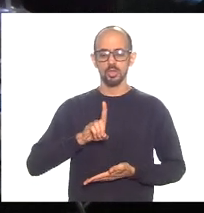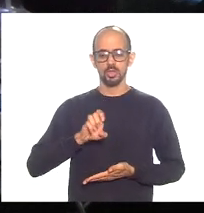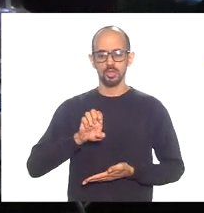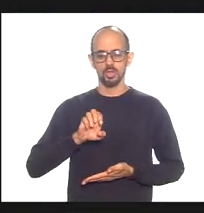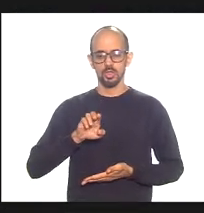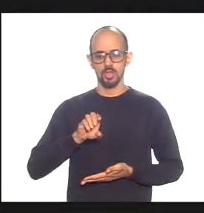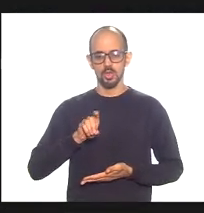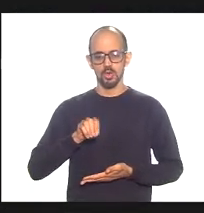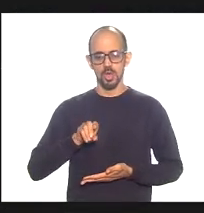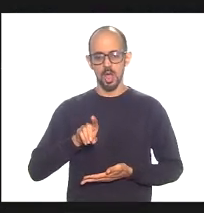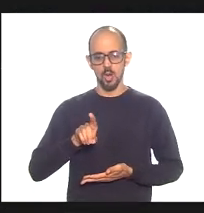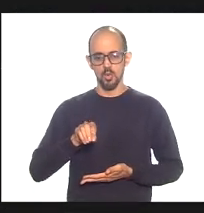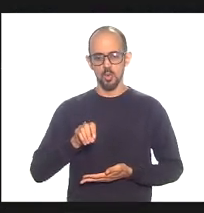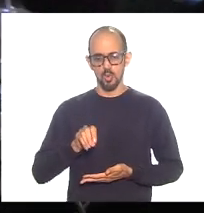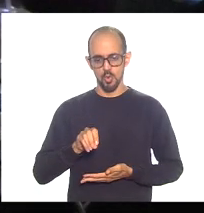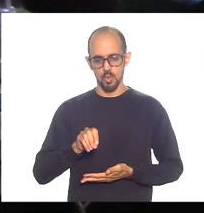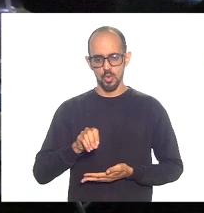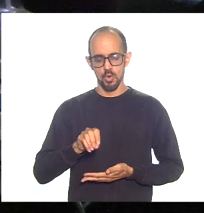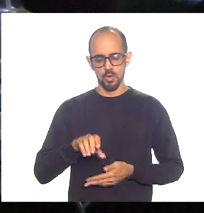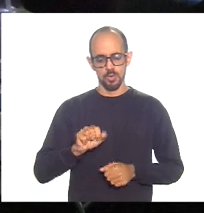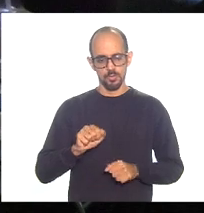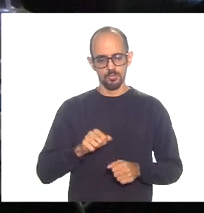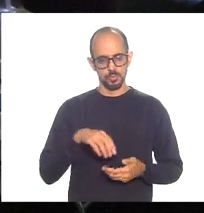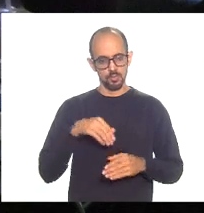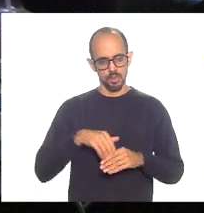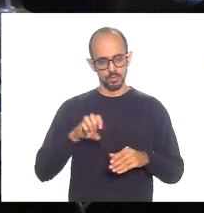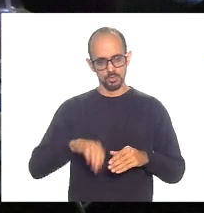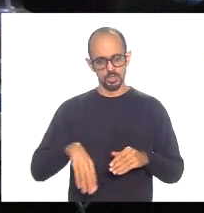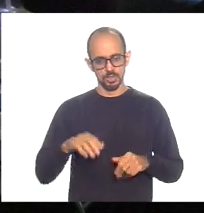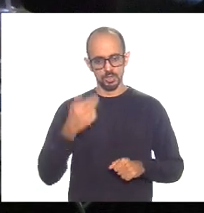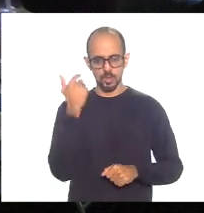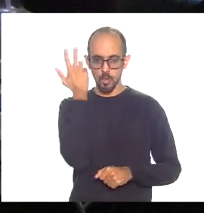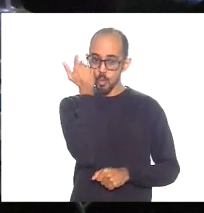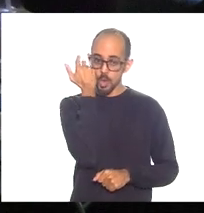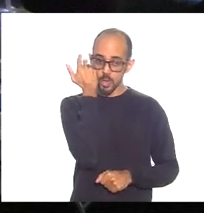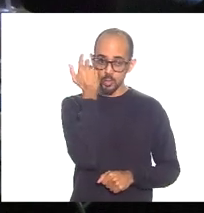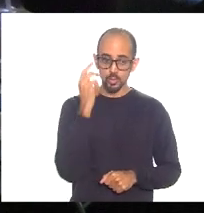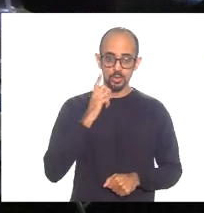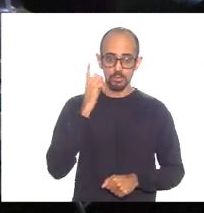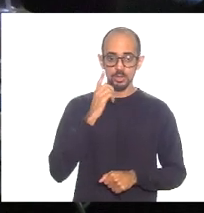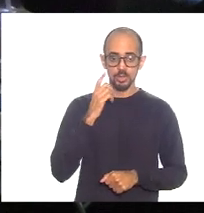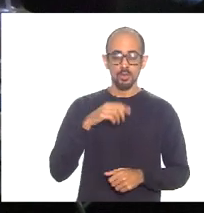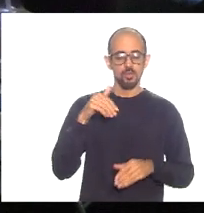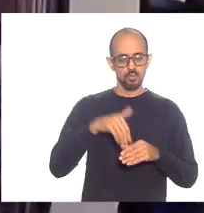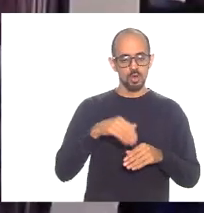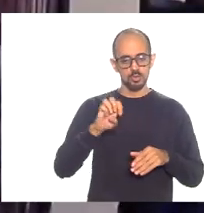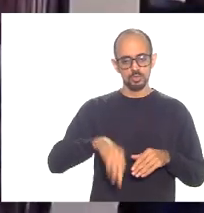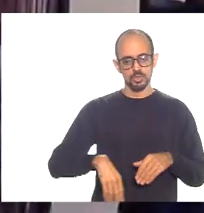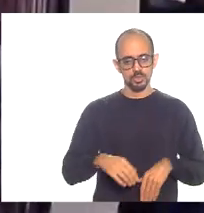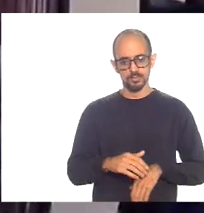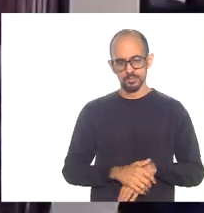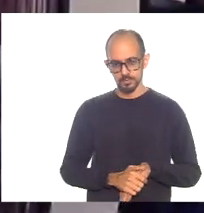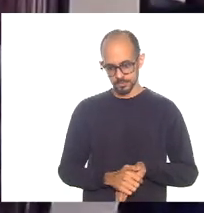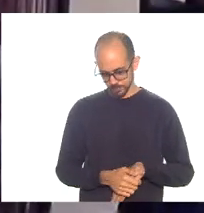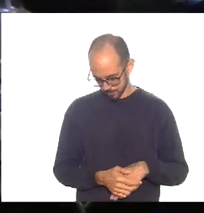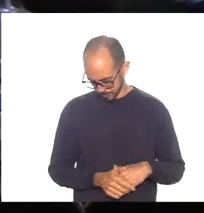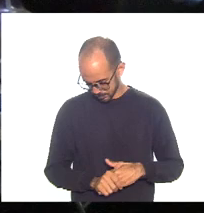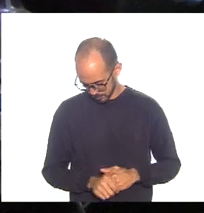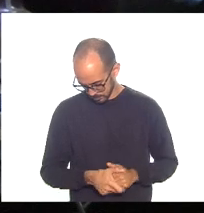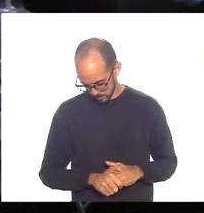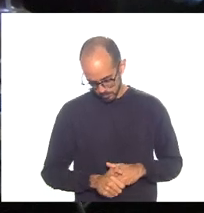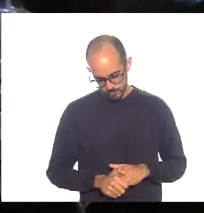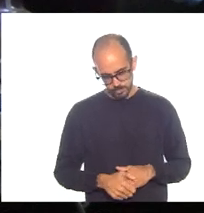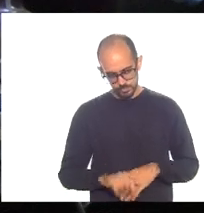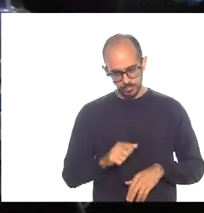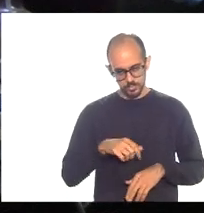Voto favorável. Deputado Eliomar Coelho. Voto favorável, deputado Tia Ju. Obrigada.